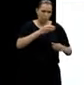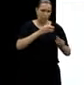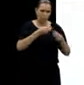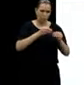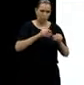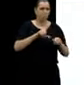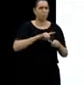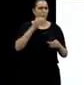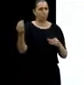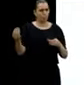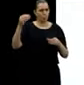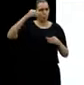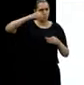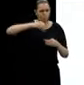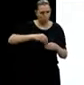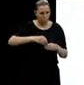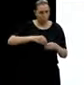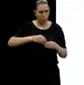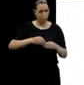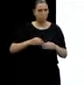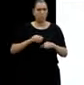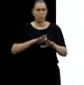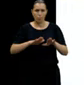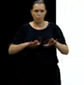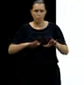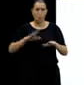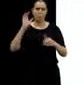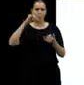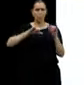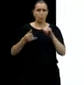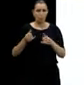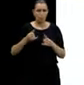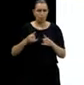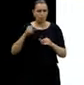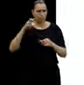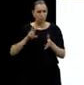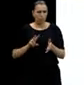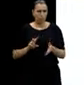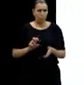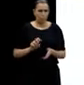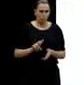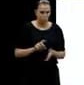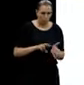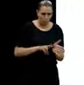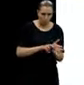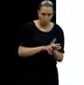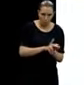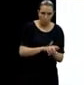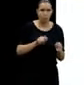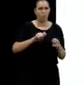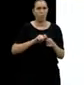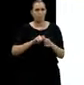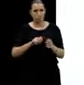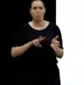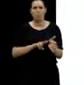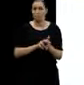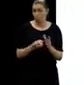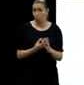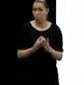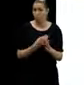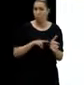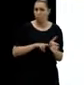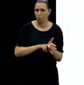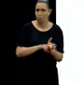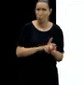garrafinha, de colocar elas na placa no laboratório. E, então, eu coloco o vírus nela, porque a gente também faz o cultivo de vírus.